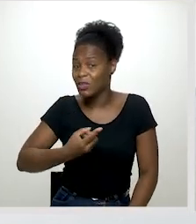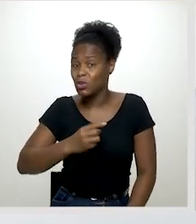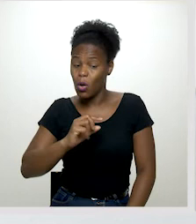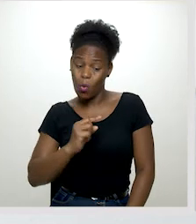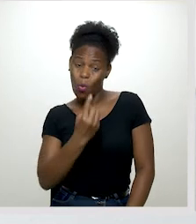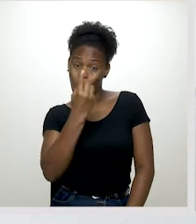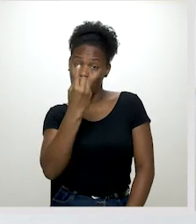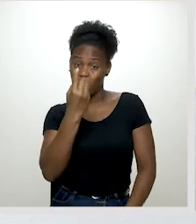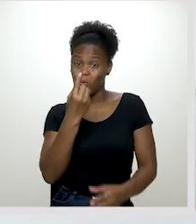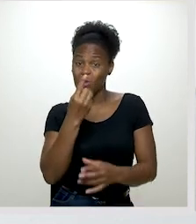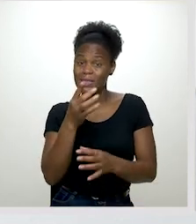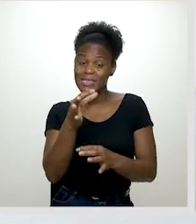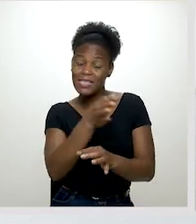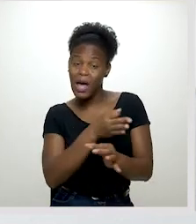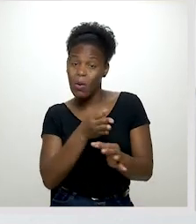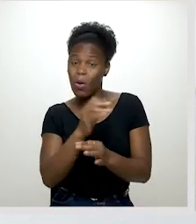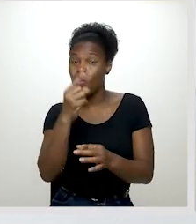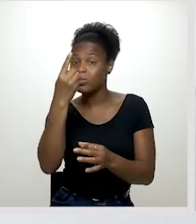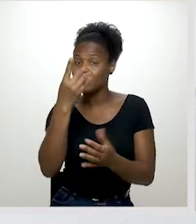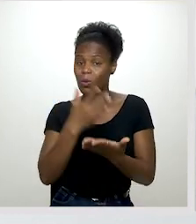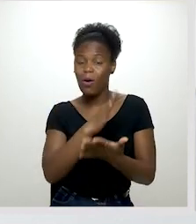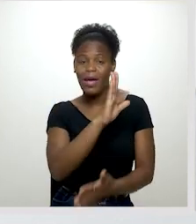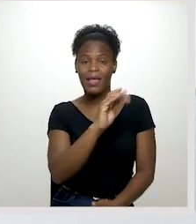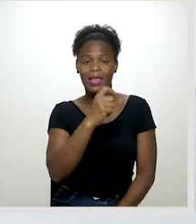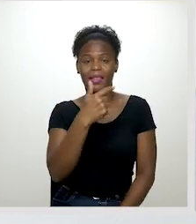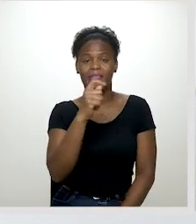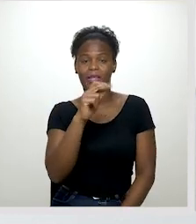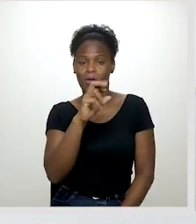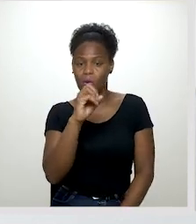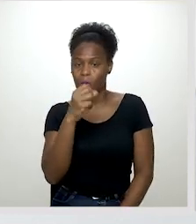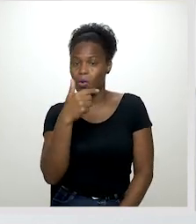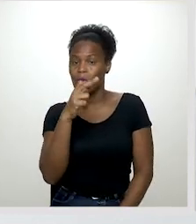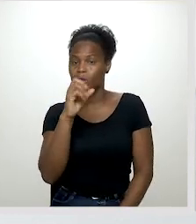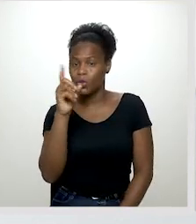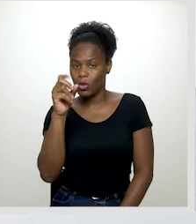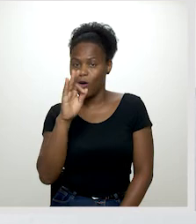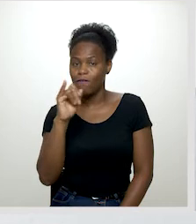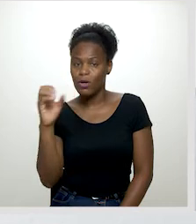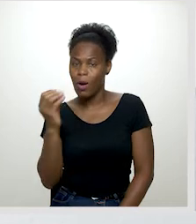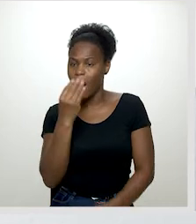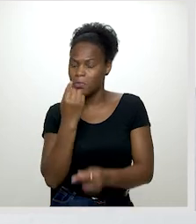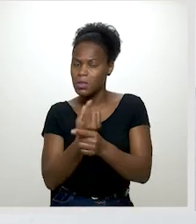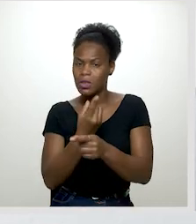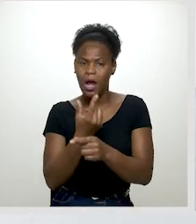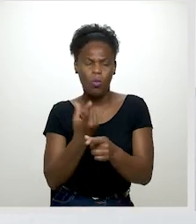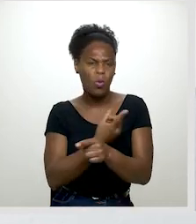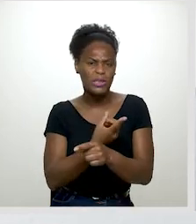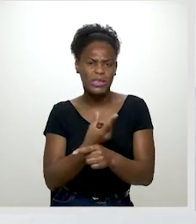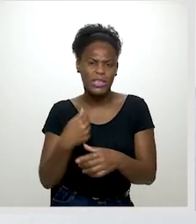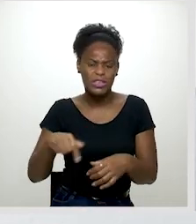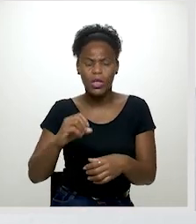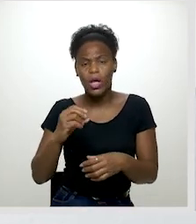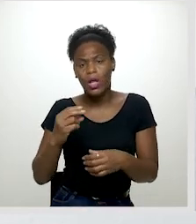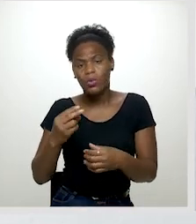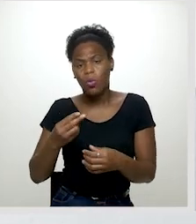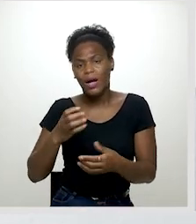seres unicelulares heterotróficos. Nutriam de substâncias existentes no caldo ou